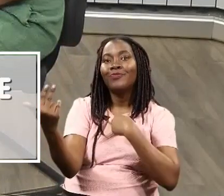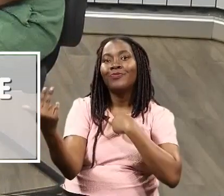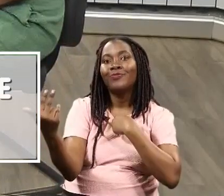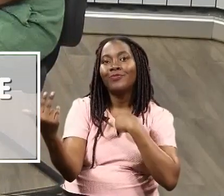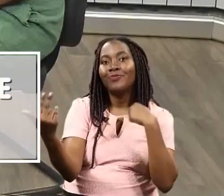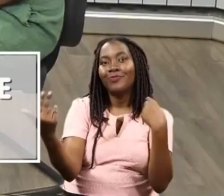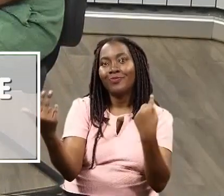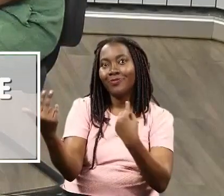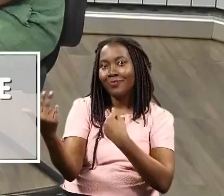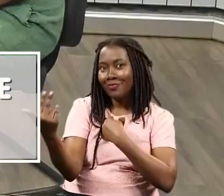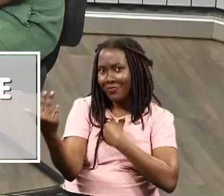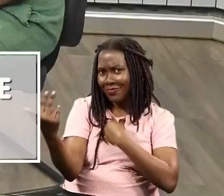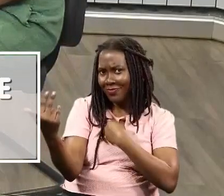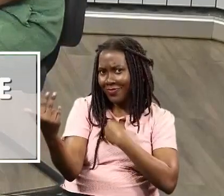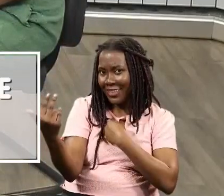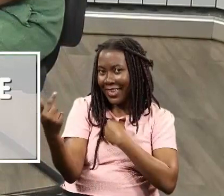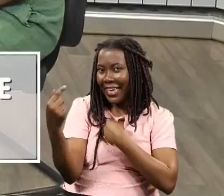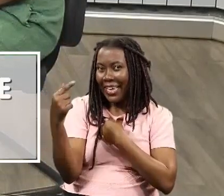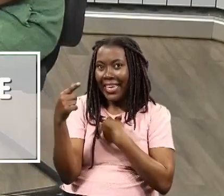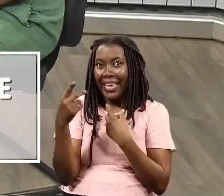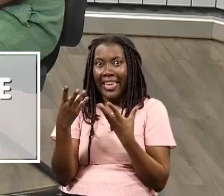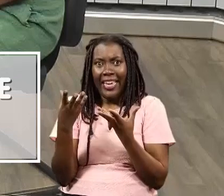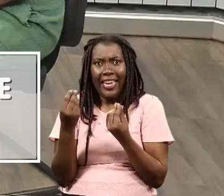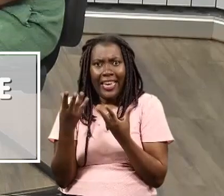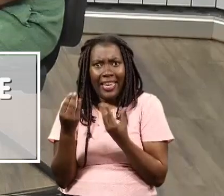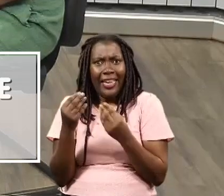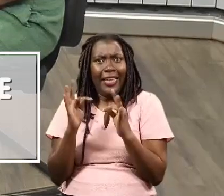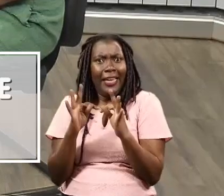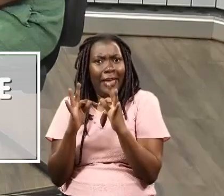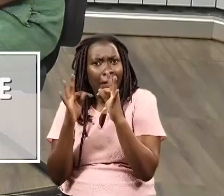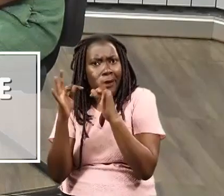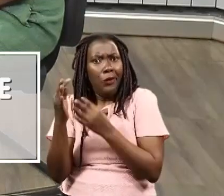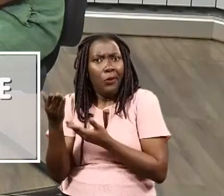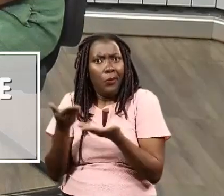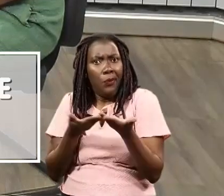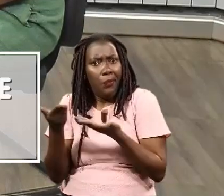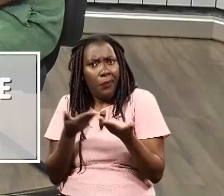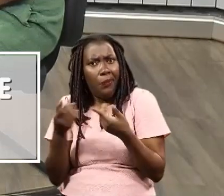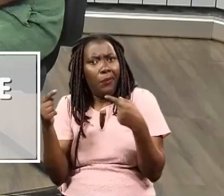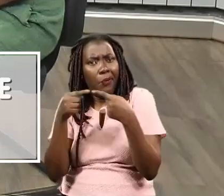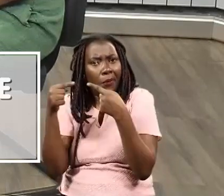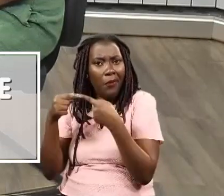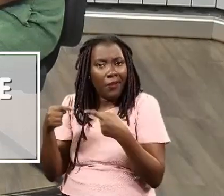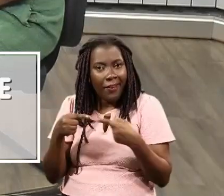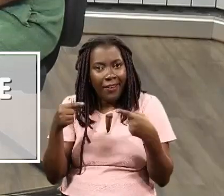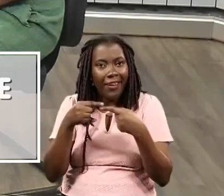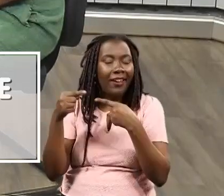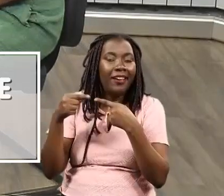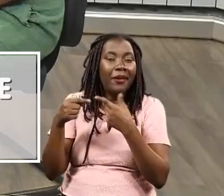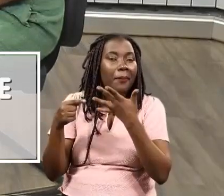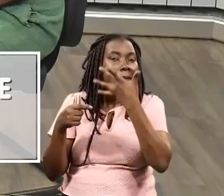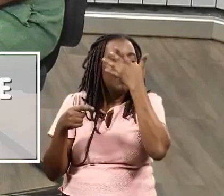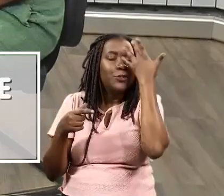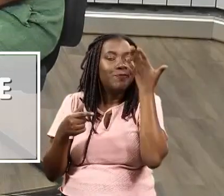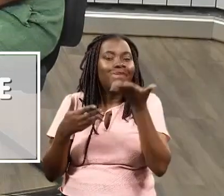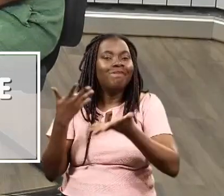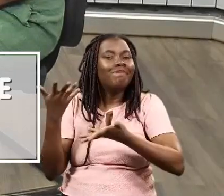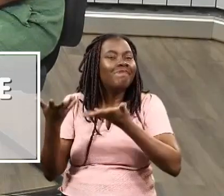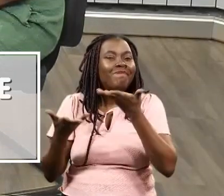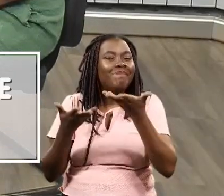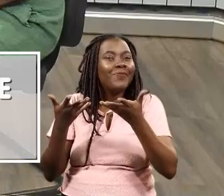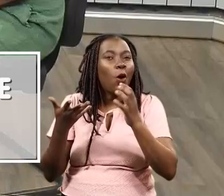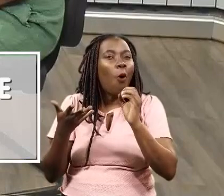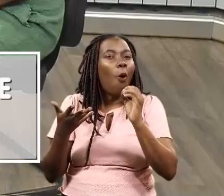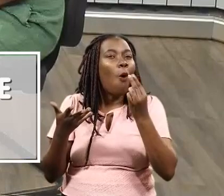Serão seres conectadíssimos, seres tecnológicos, né? Pessoas aí, praticamente, será pessoas